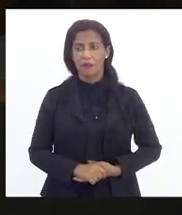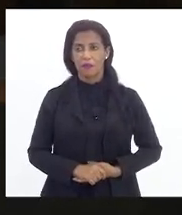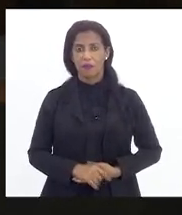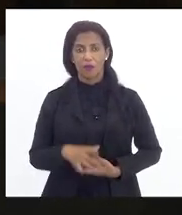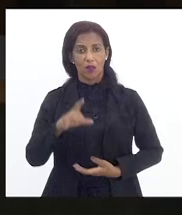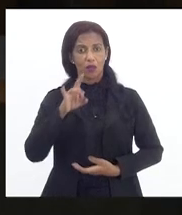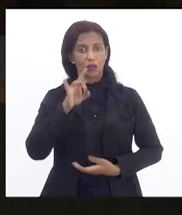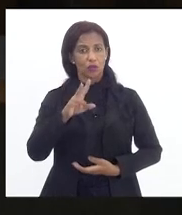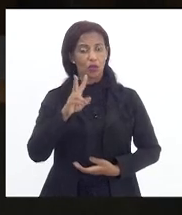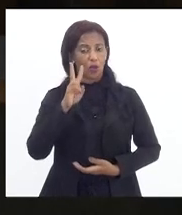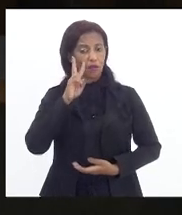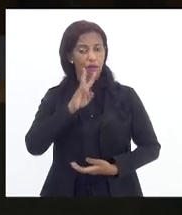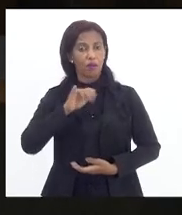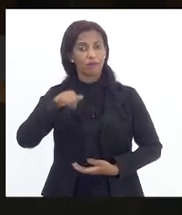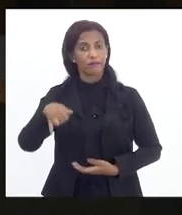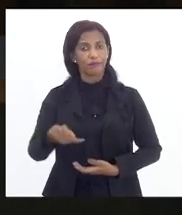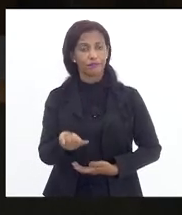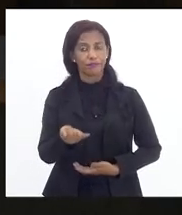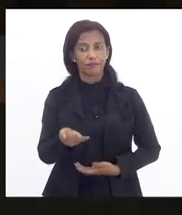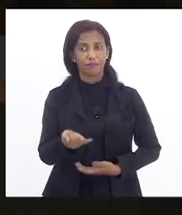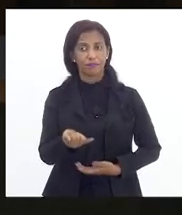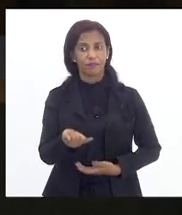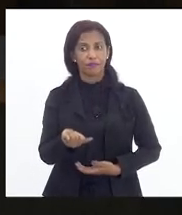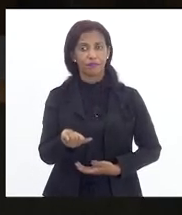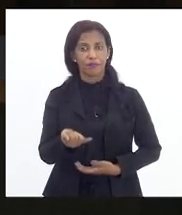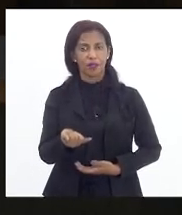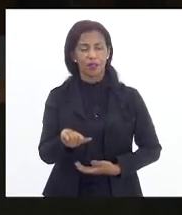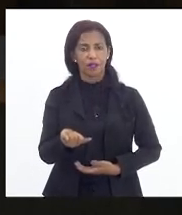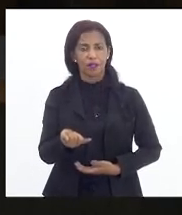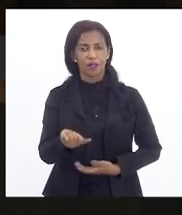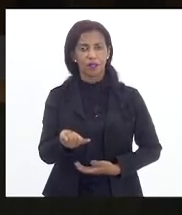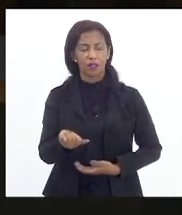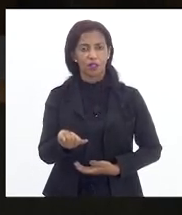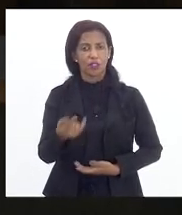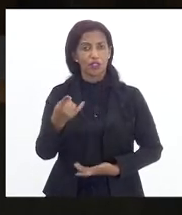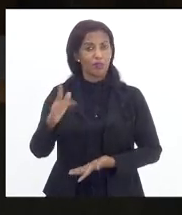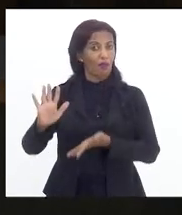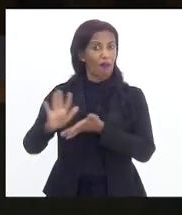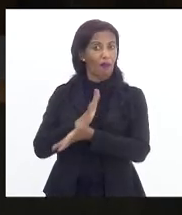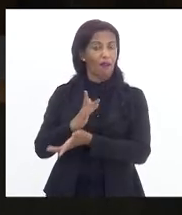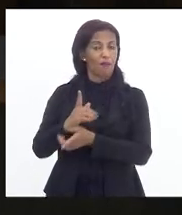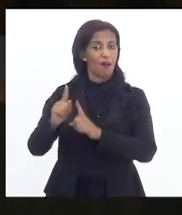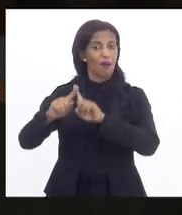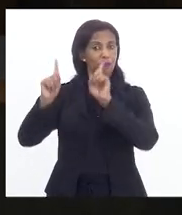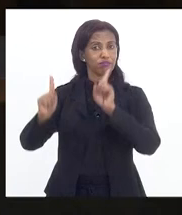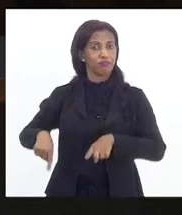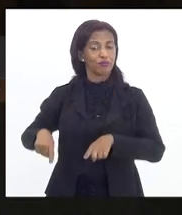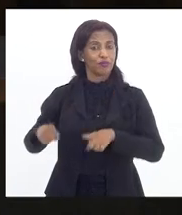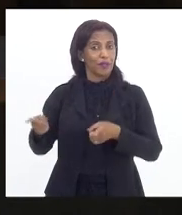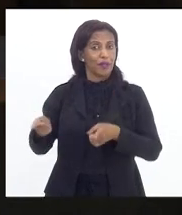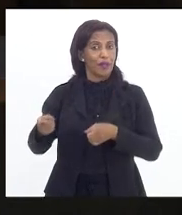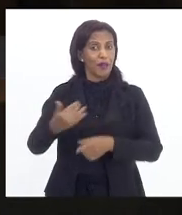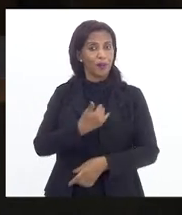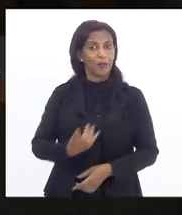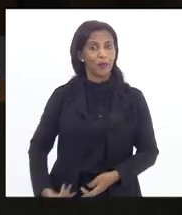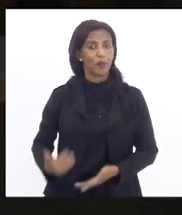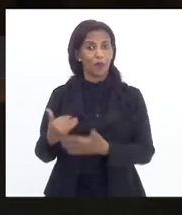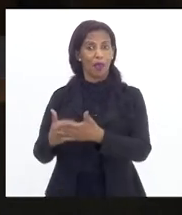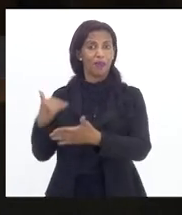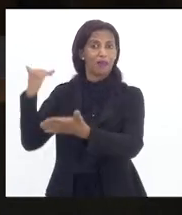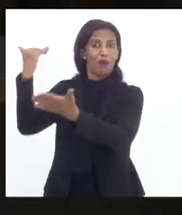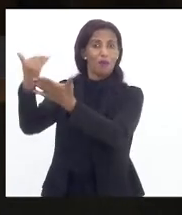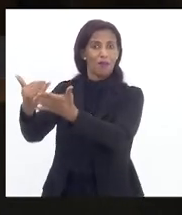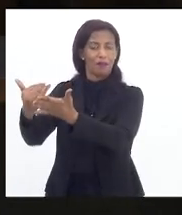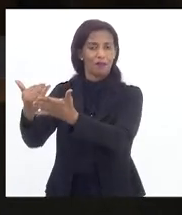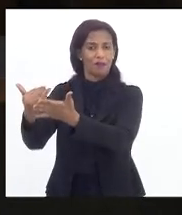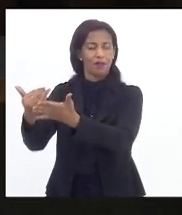Oi tá catar possibilidade de líquida o funcionalismo público porque aí que se aumenta o desemprego e aumento para